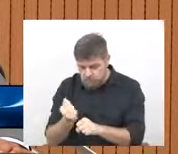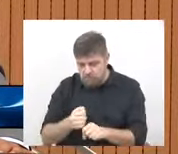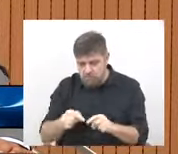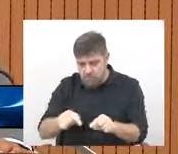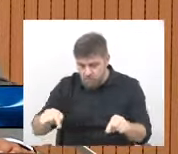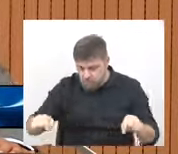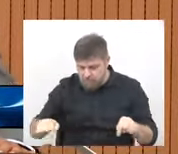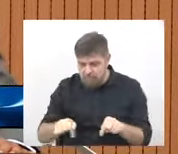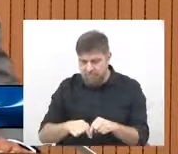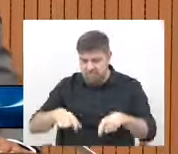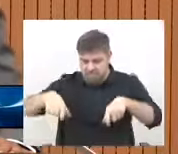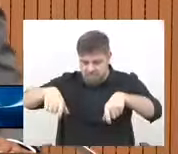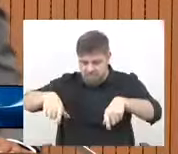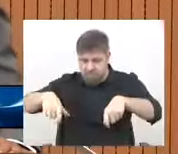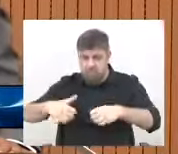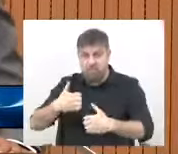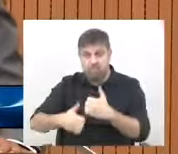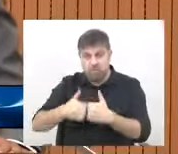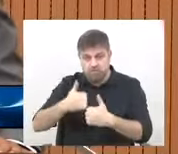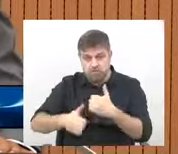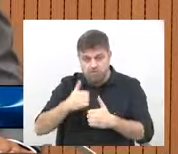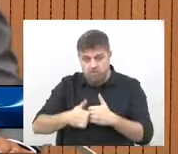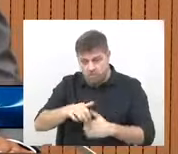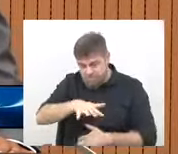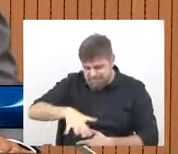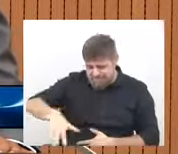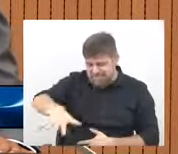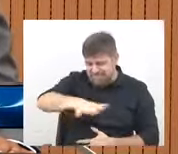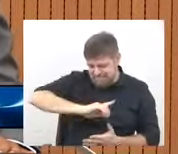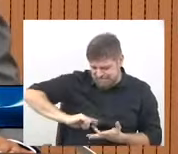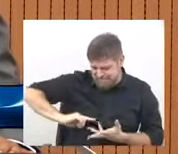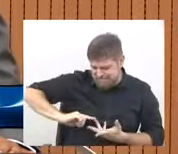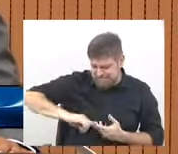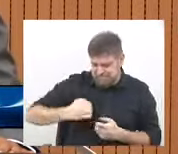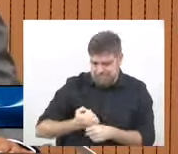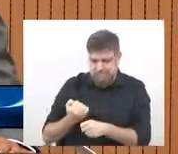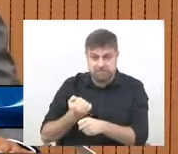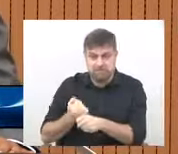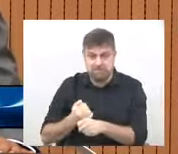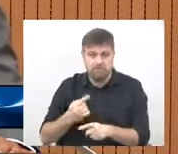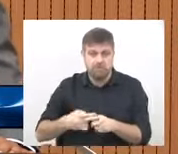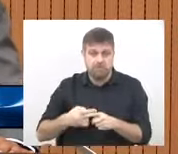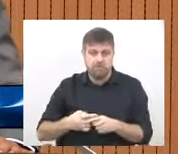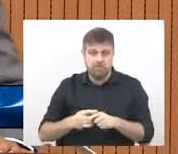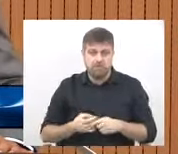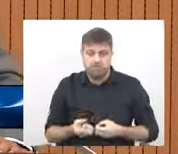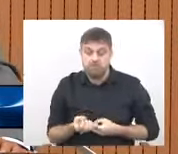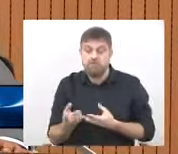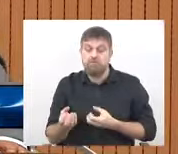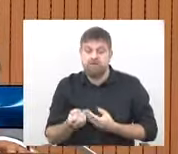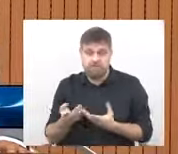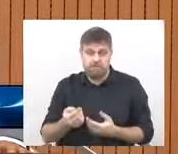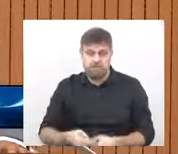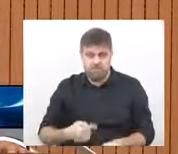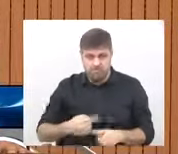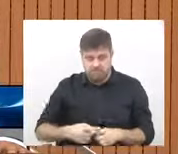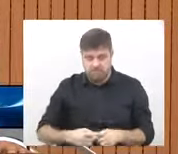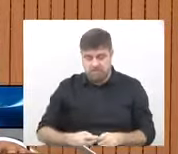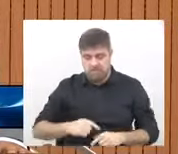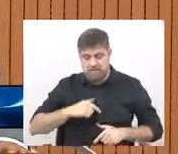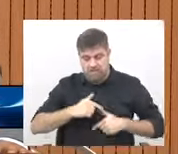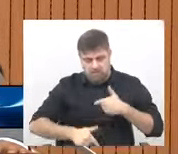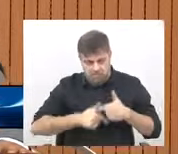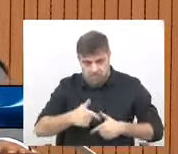futebol, tudo naquela região. Mas por que que eu falo isso? Porque esse é um trabalho